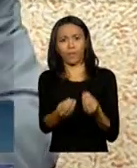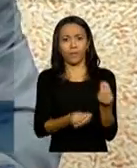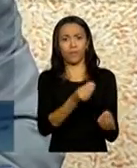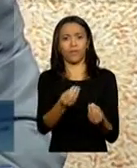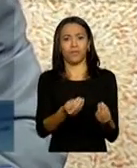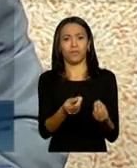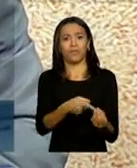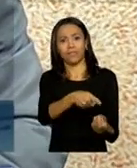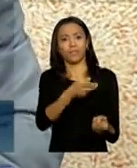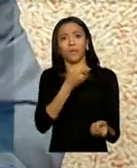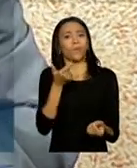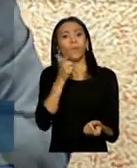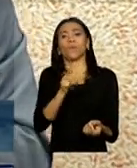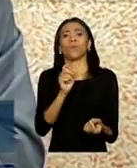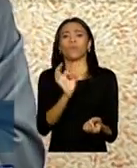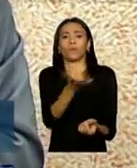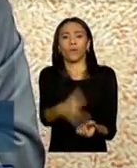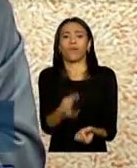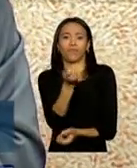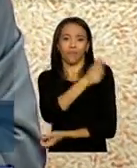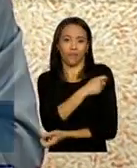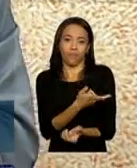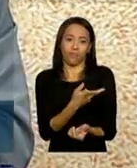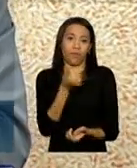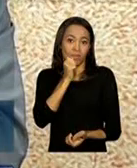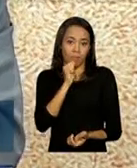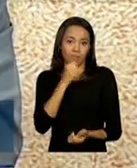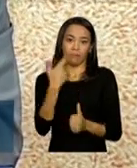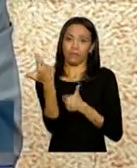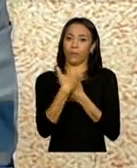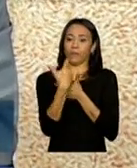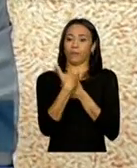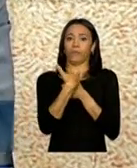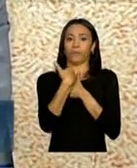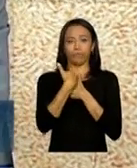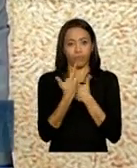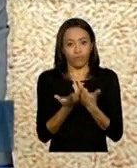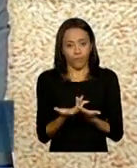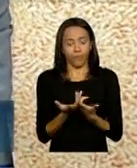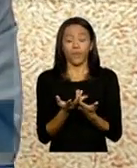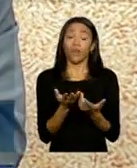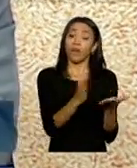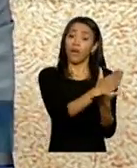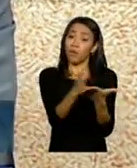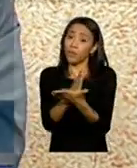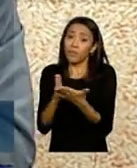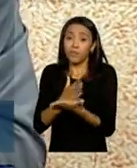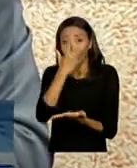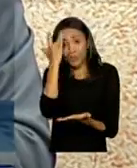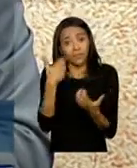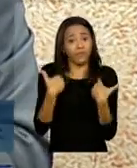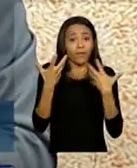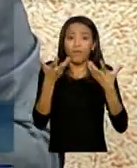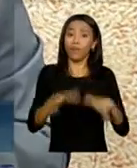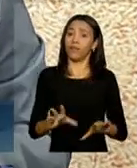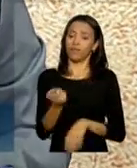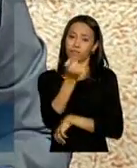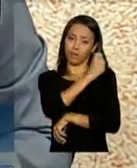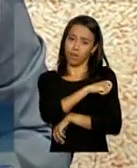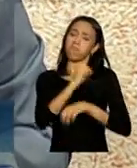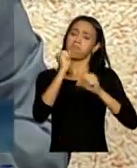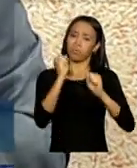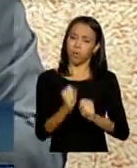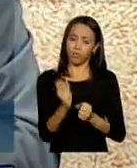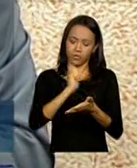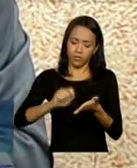defensor de vacina o tempo todo né então e tem pessoas que não querem vacinar defendem não vacinar Então pode fazer um termo